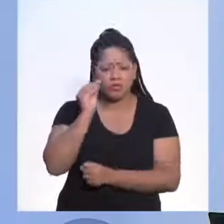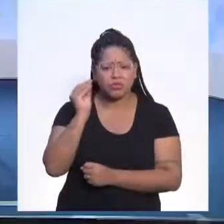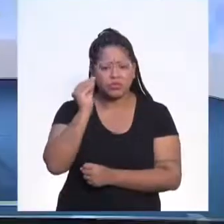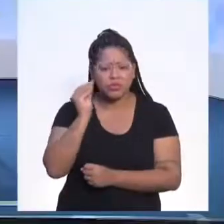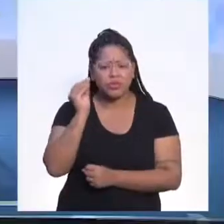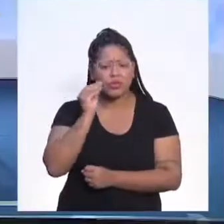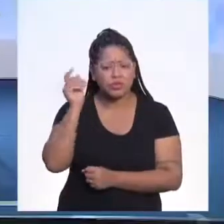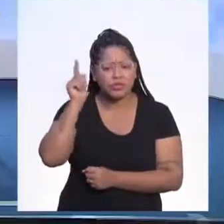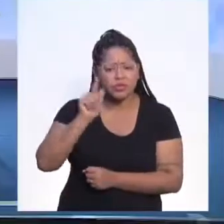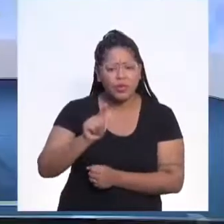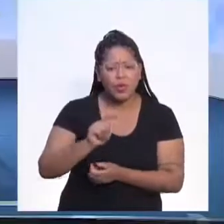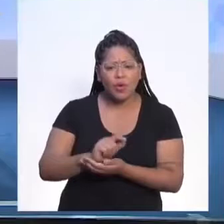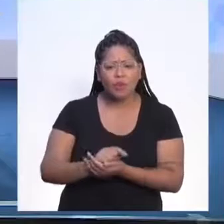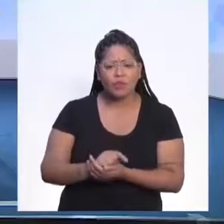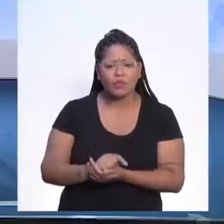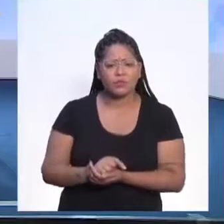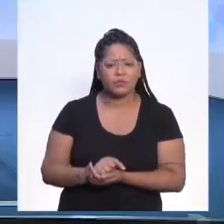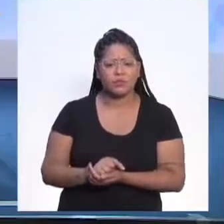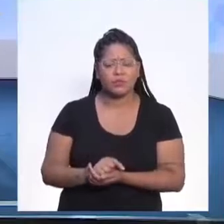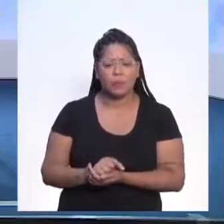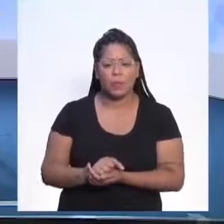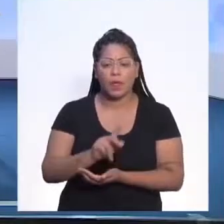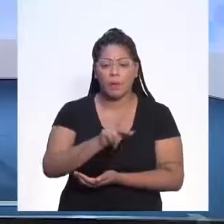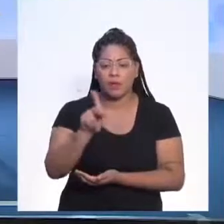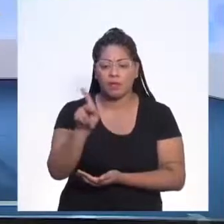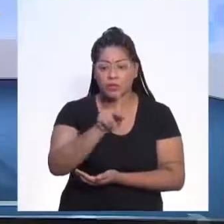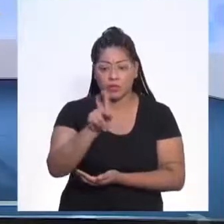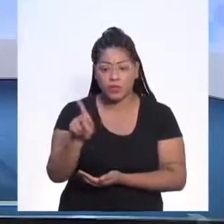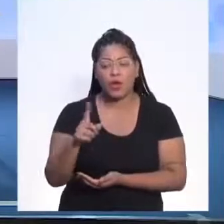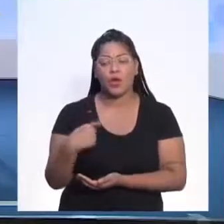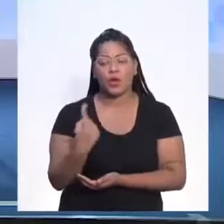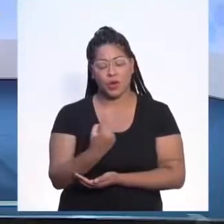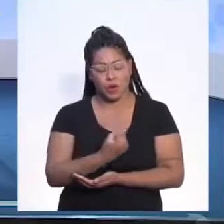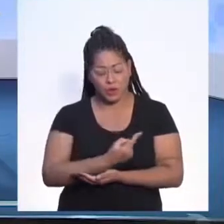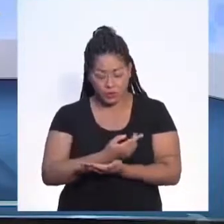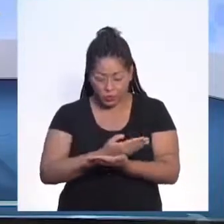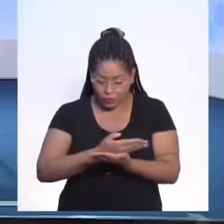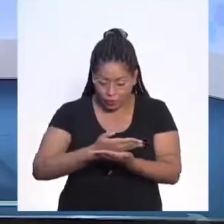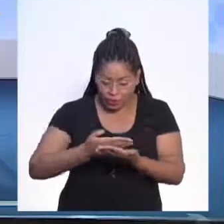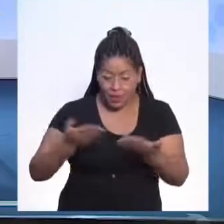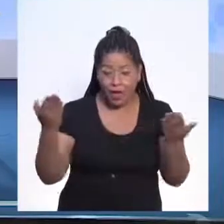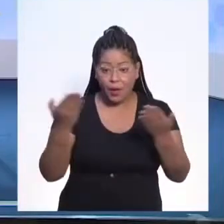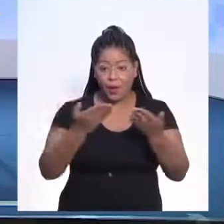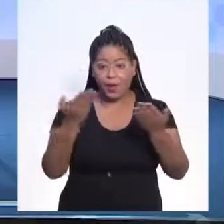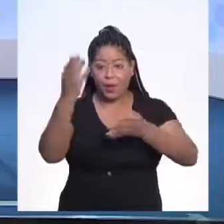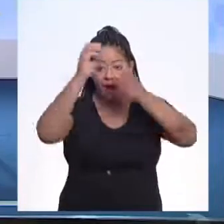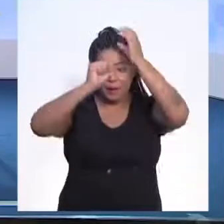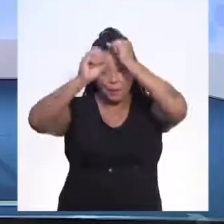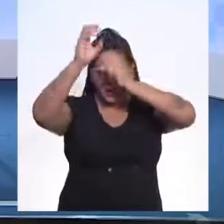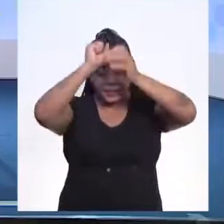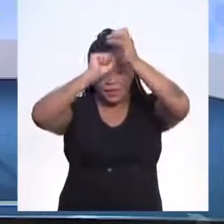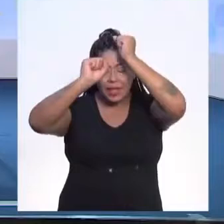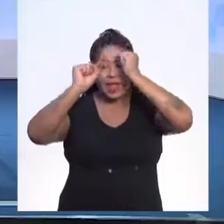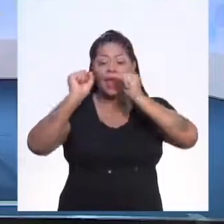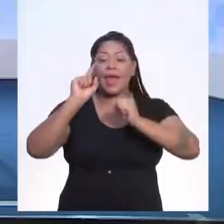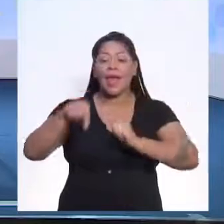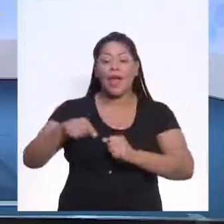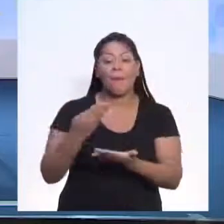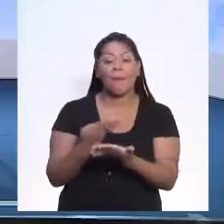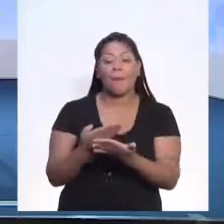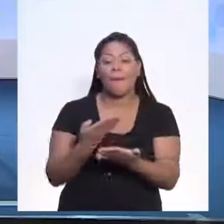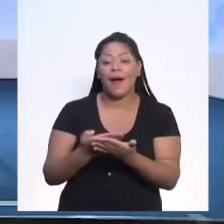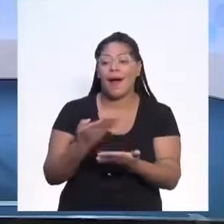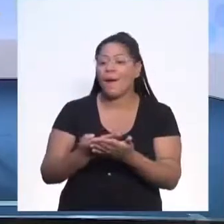estão participando aqui Ai, conosco, que legal. dizendo assim, estamos todos em fase de aprendizado, aula interativa, estão gostando bastante. Estamos tentando, a gente quer